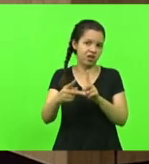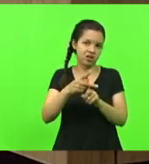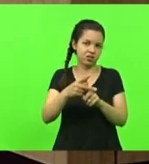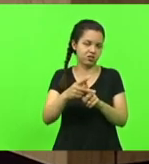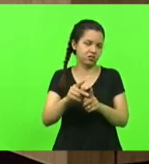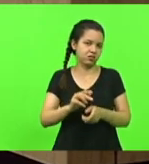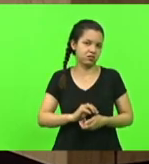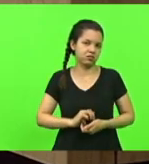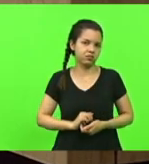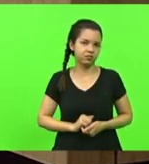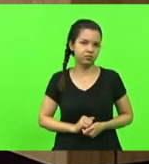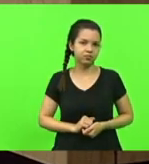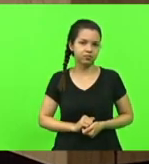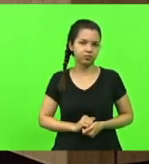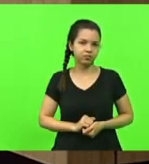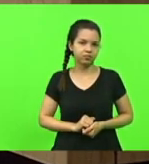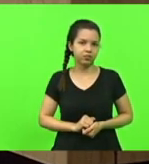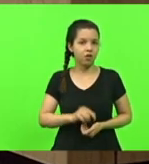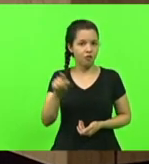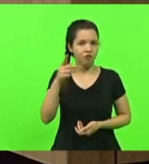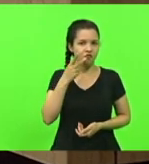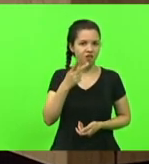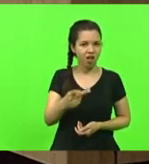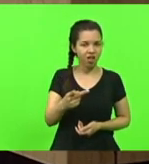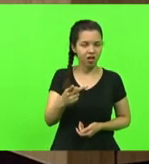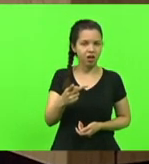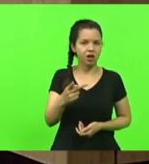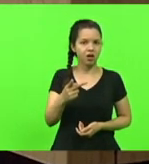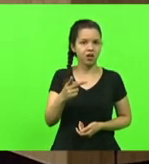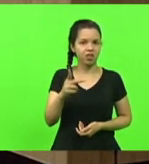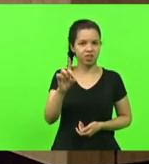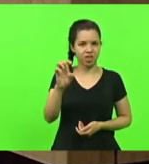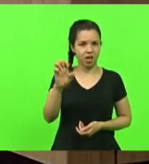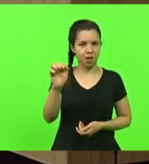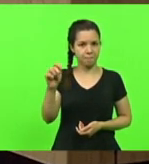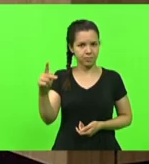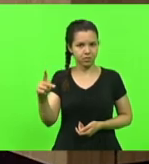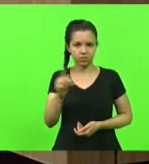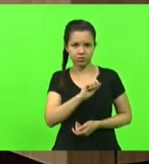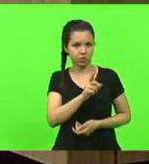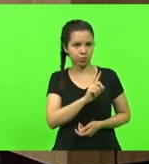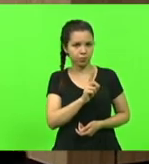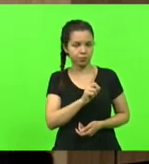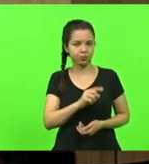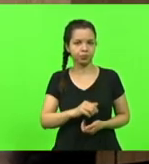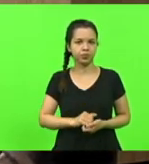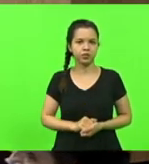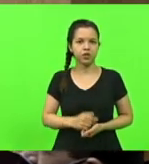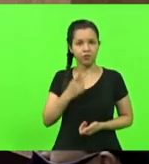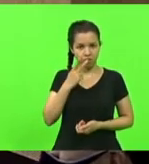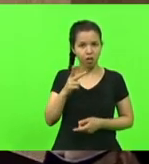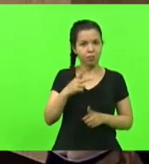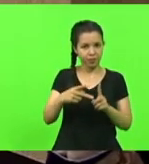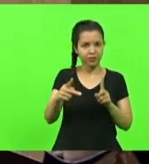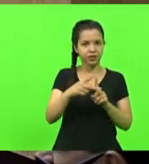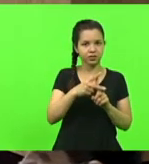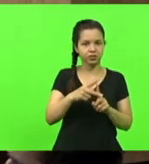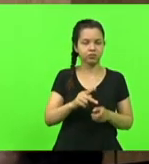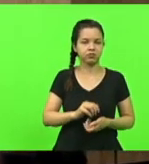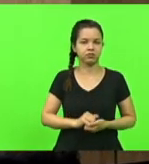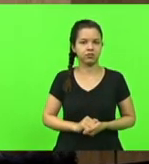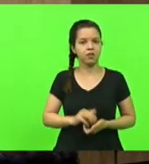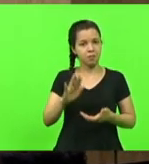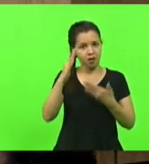Justo. Você não está falando da Deap? Não. Estava falando da Previdência. Mas